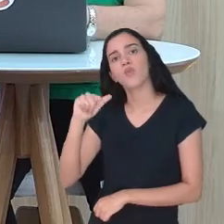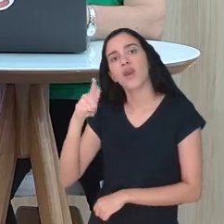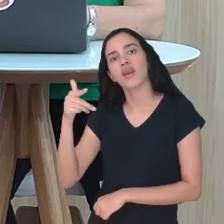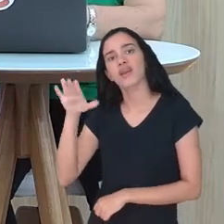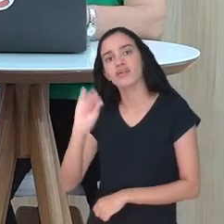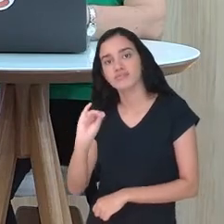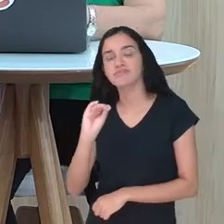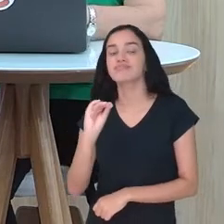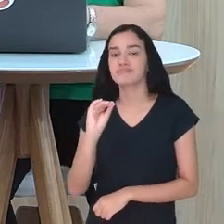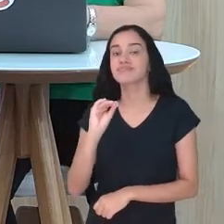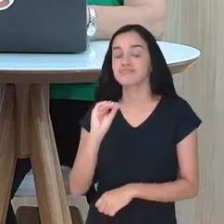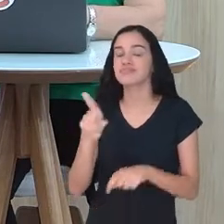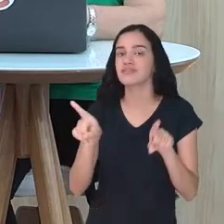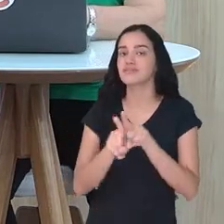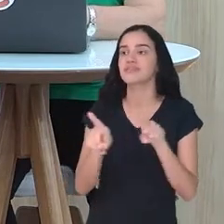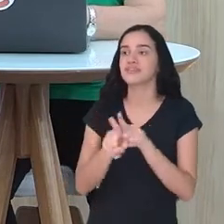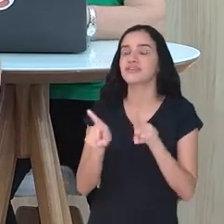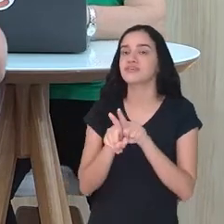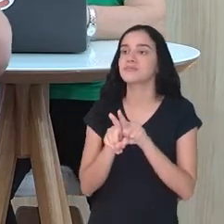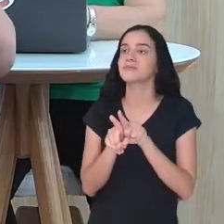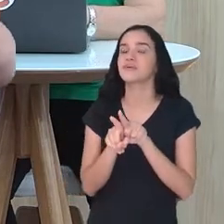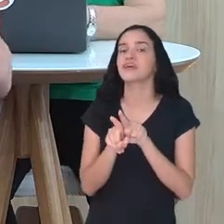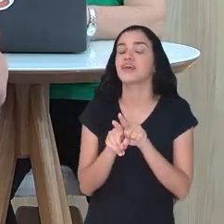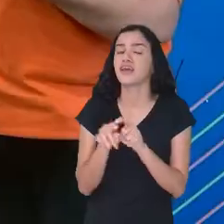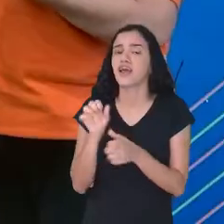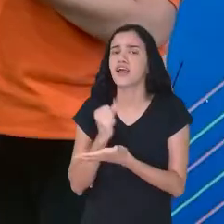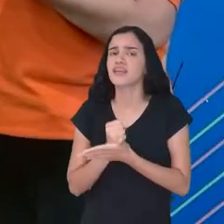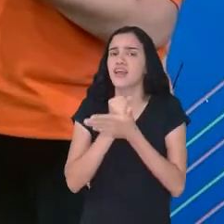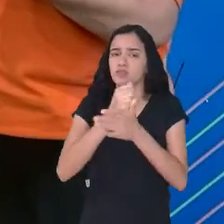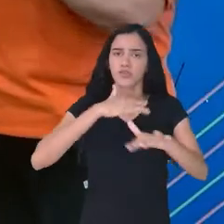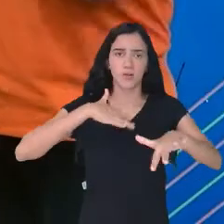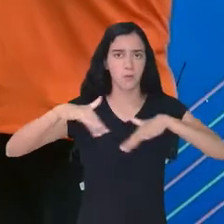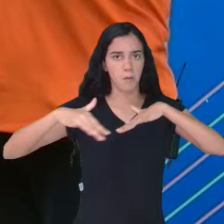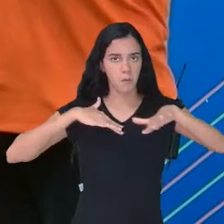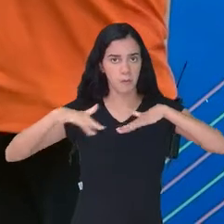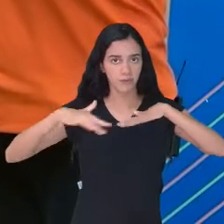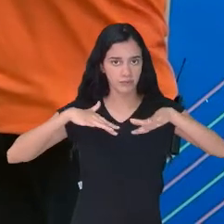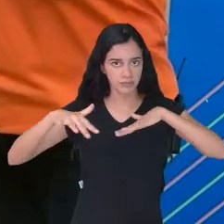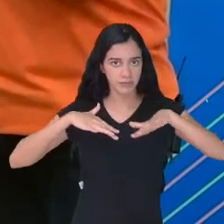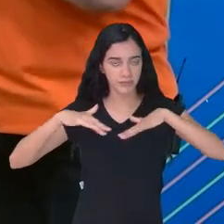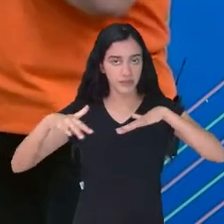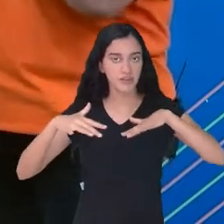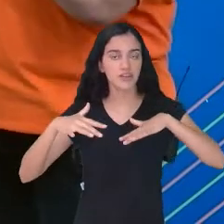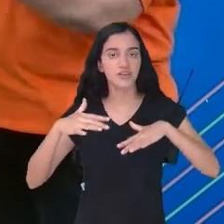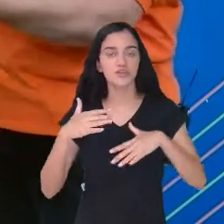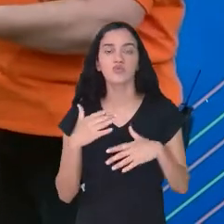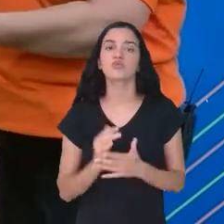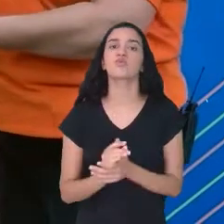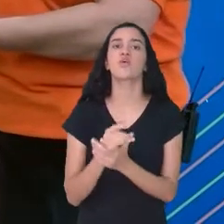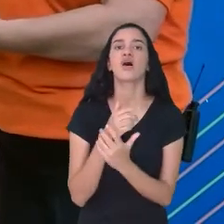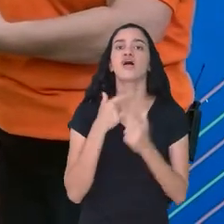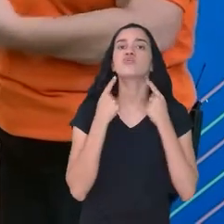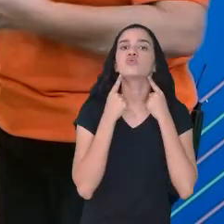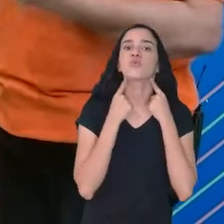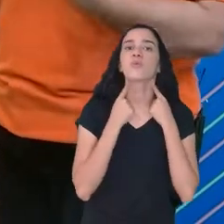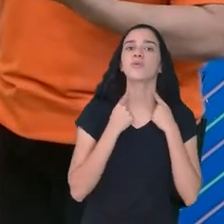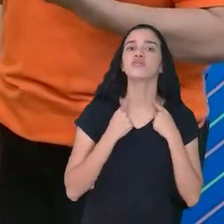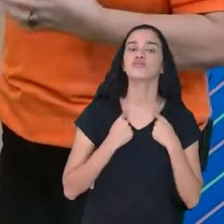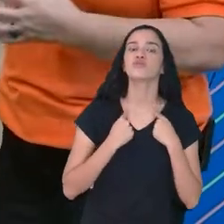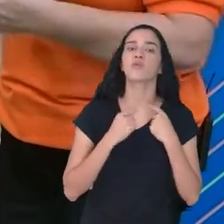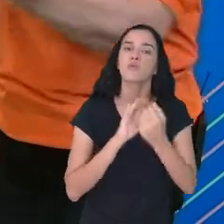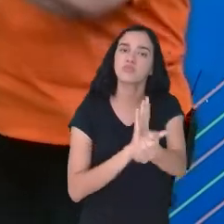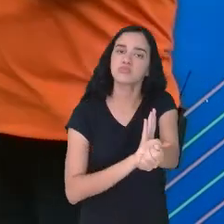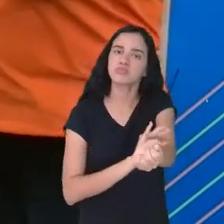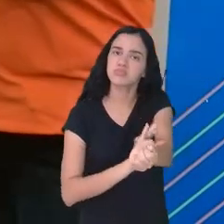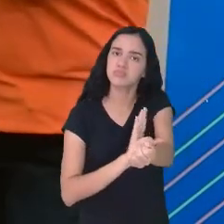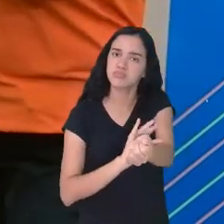vai existir também articulações que vão ajudar nesse movimento. O movimento do pescoço, o movimento dos membros, que são grandes